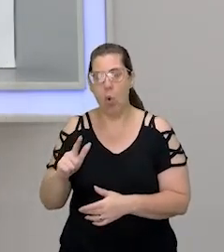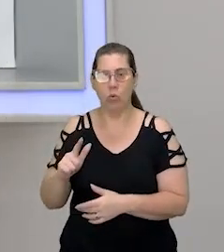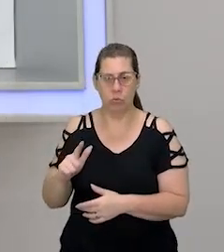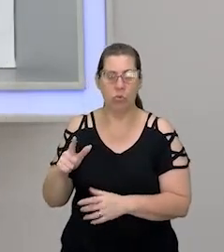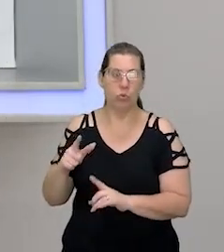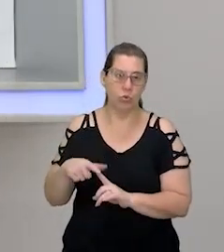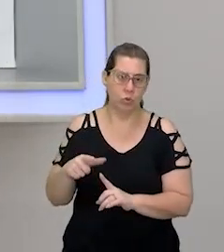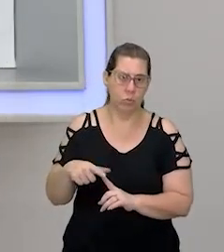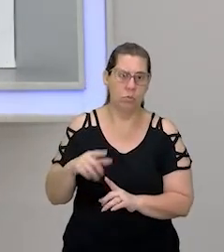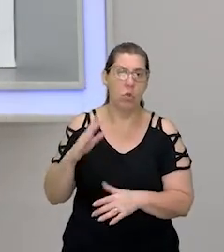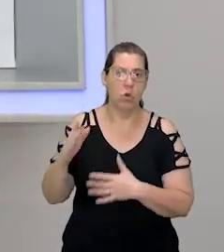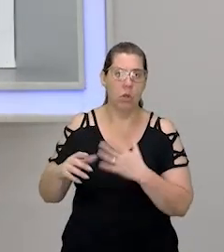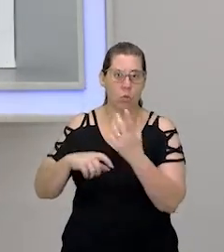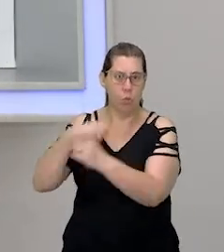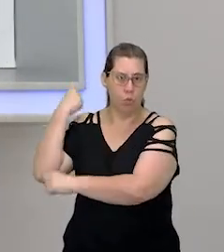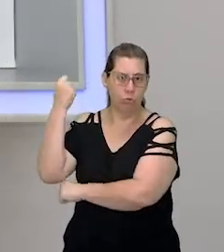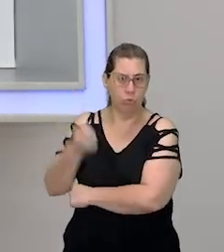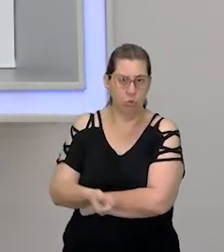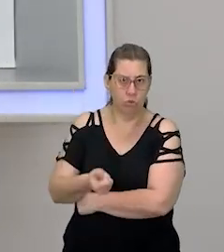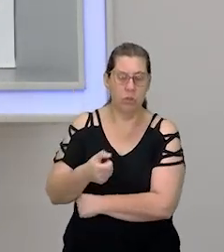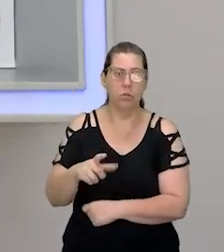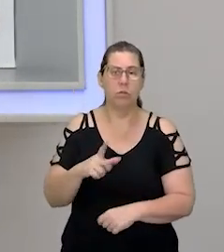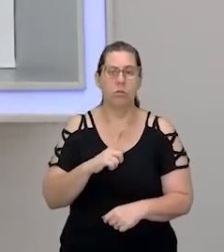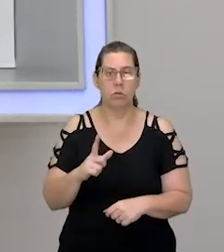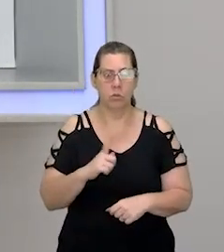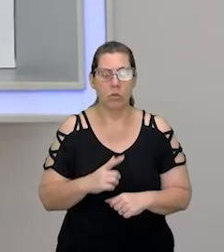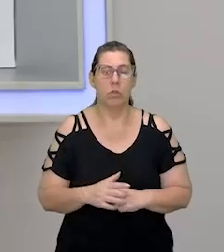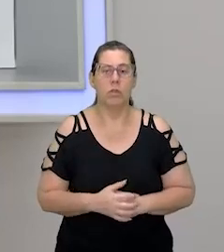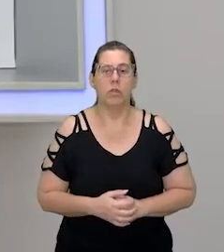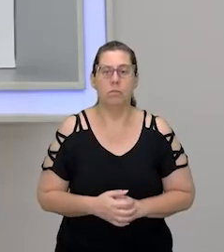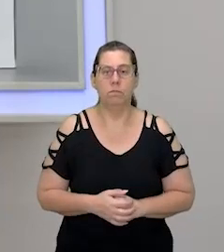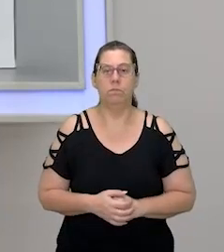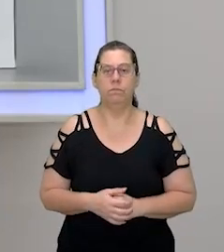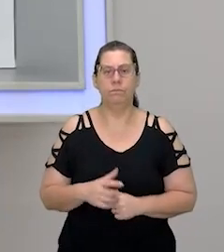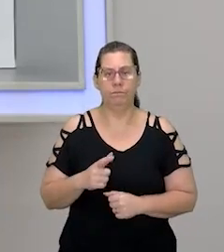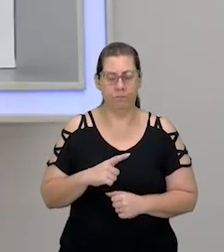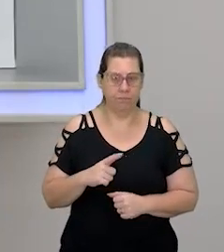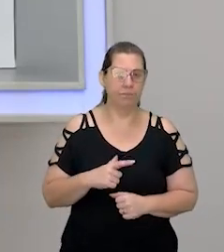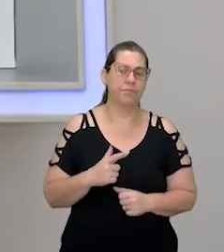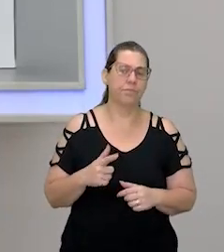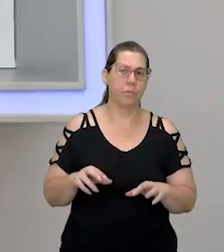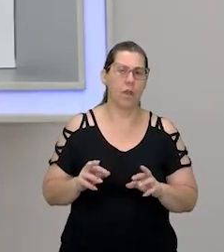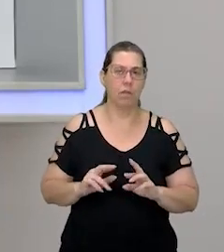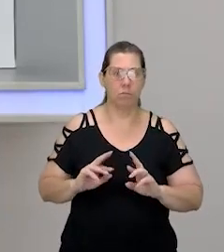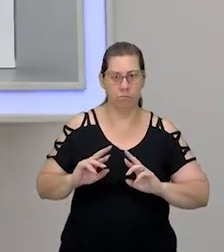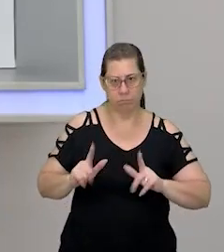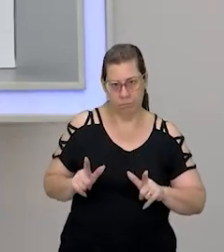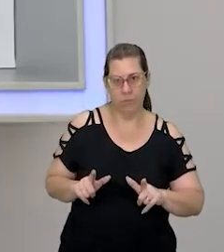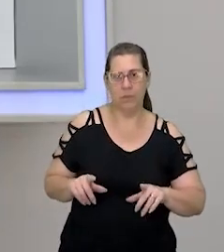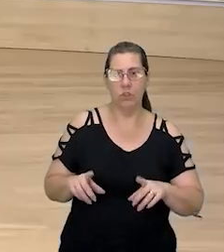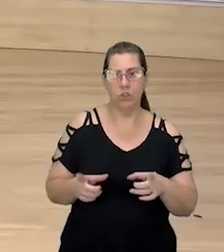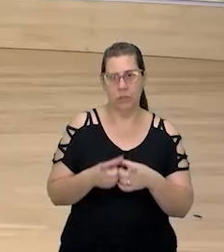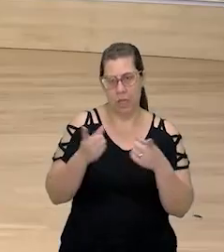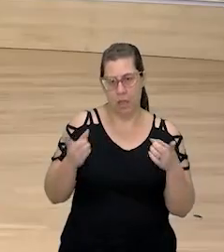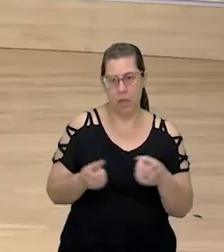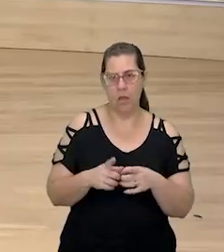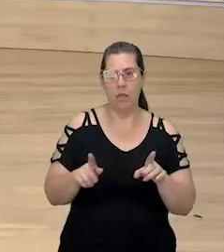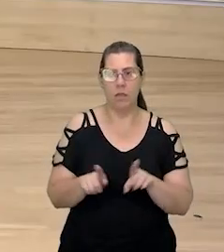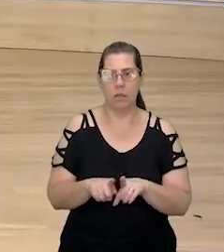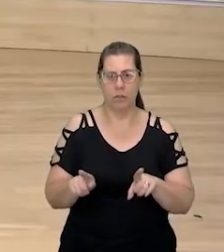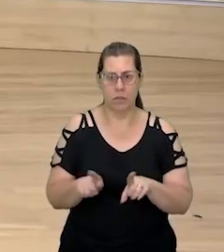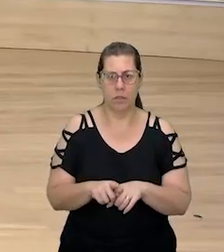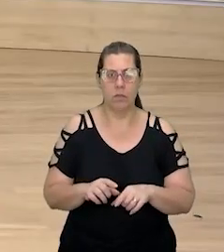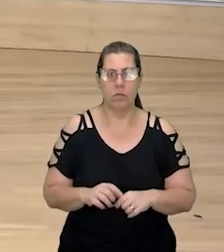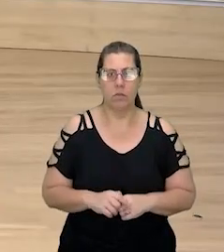E achei o jiu-jitsu tradicional, né? No caso, o Morganti Jiu-Jitsu, uma luta bem dinâmica, que eu trabalho tanto a parte de traumatizantes,